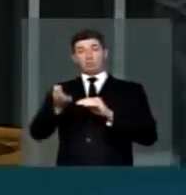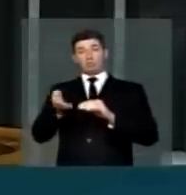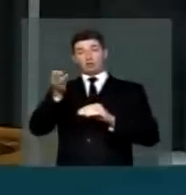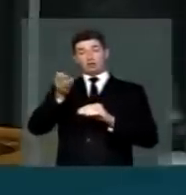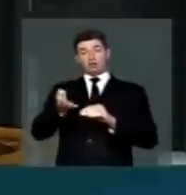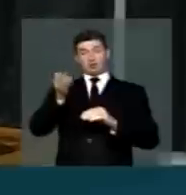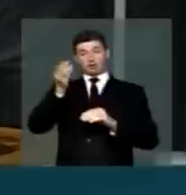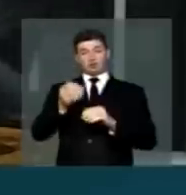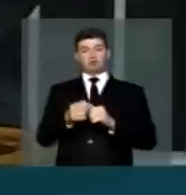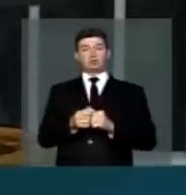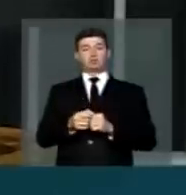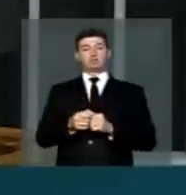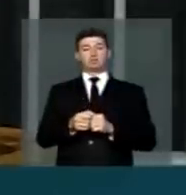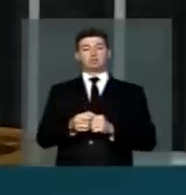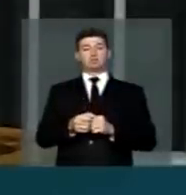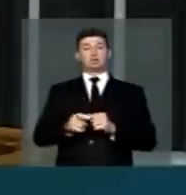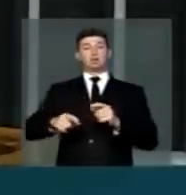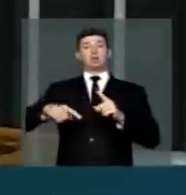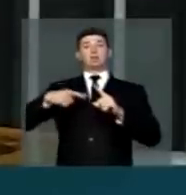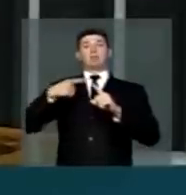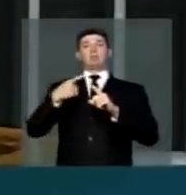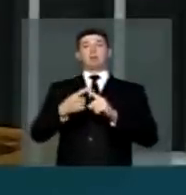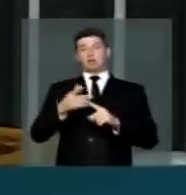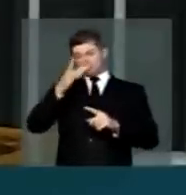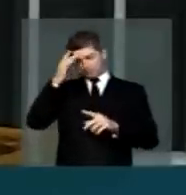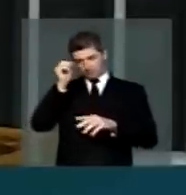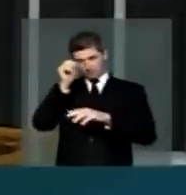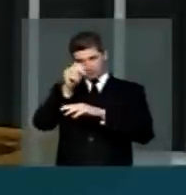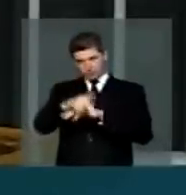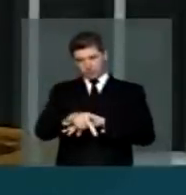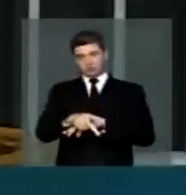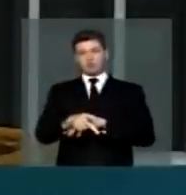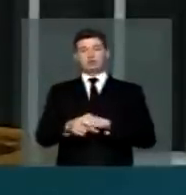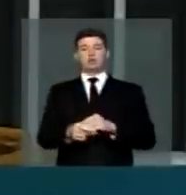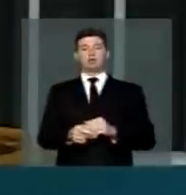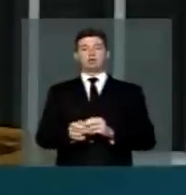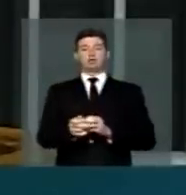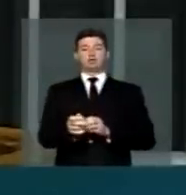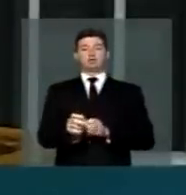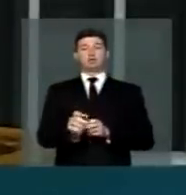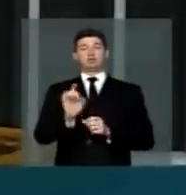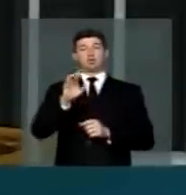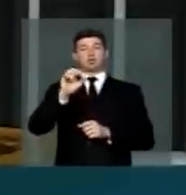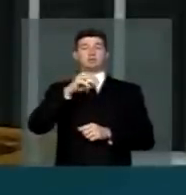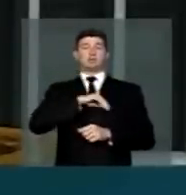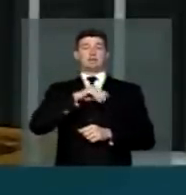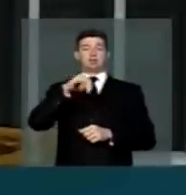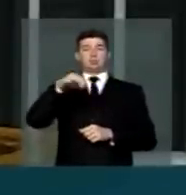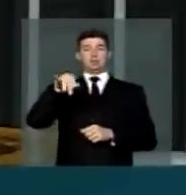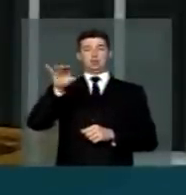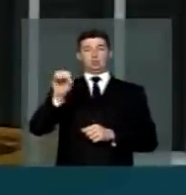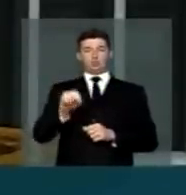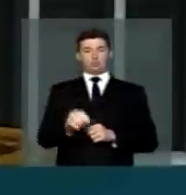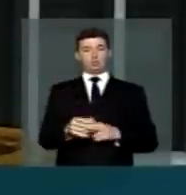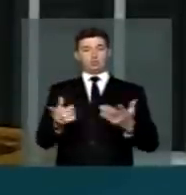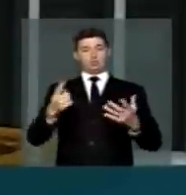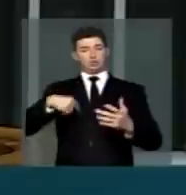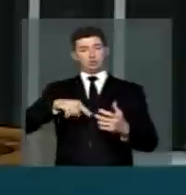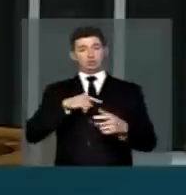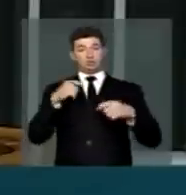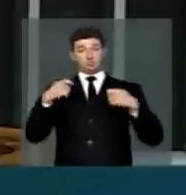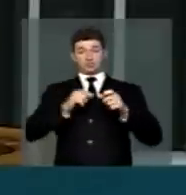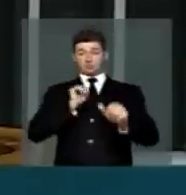da ativa, mais uma leva de aposentados passa a ganhar somente o salário mínimo. Então nós